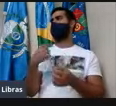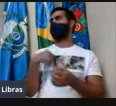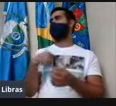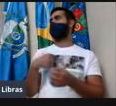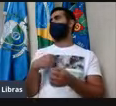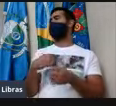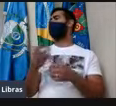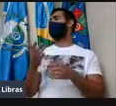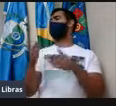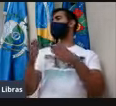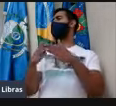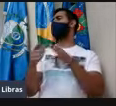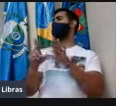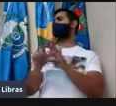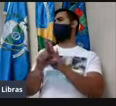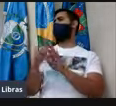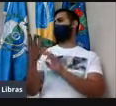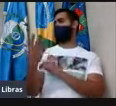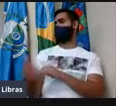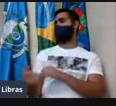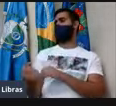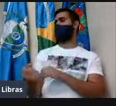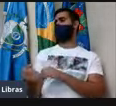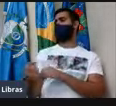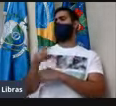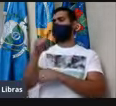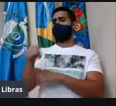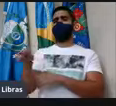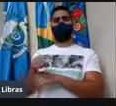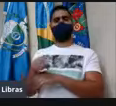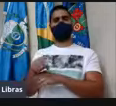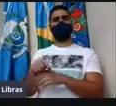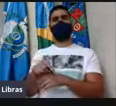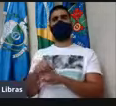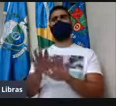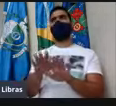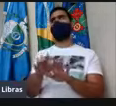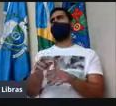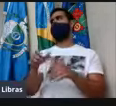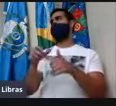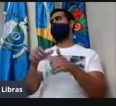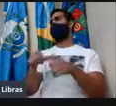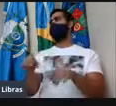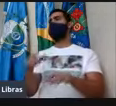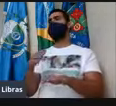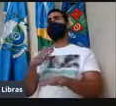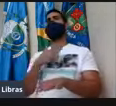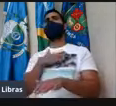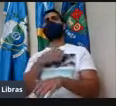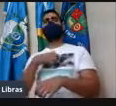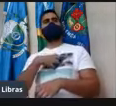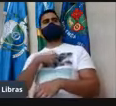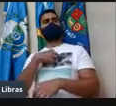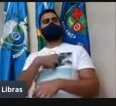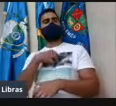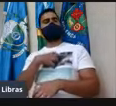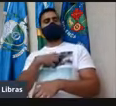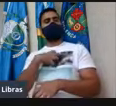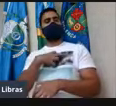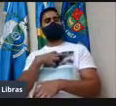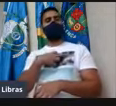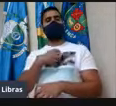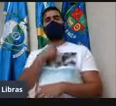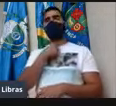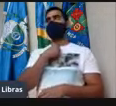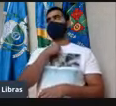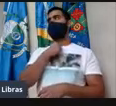eu quero pedir aos senhores que acatem a revogação, porém que fica a minha indignação do